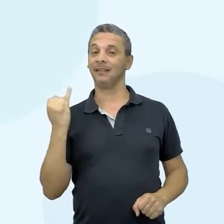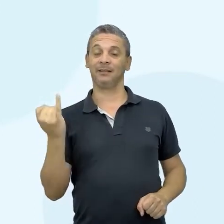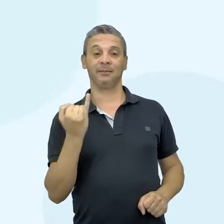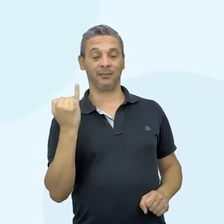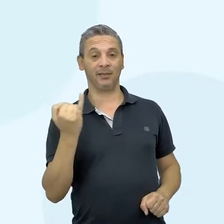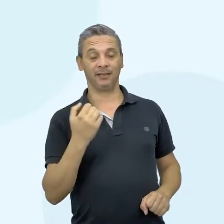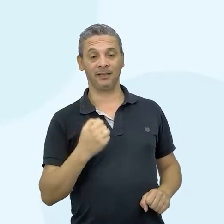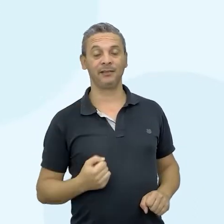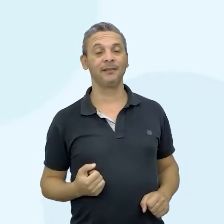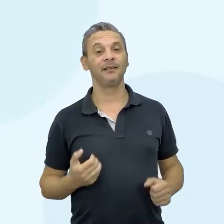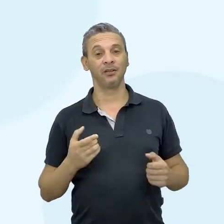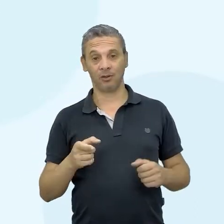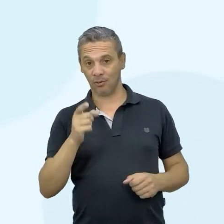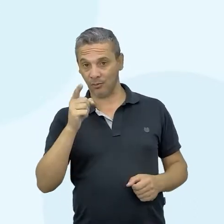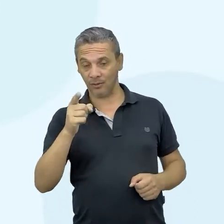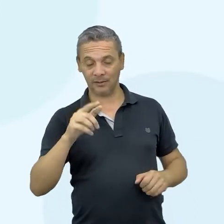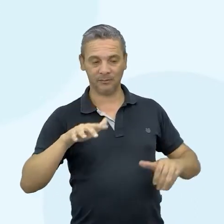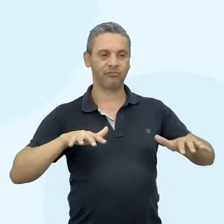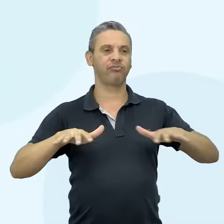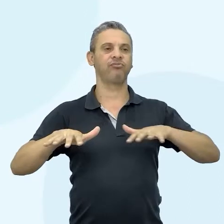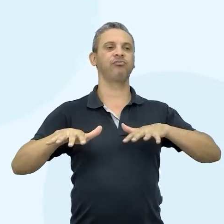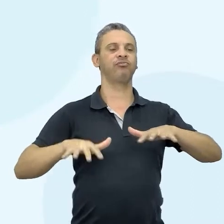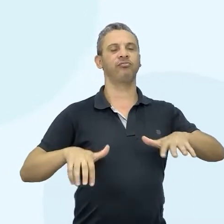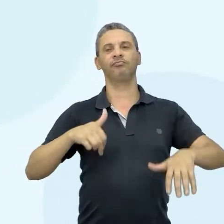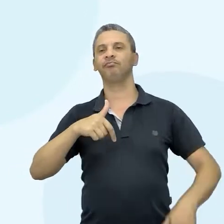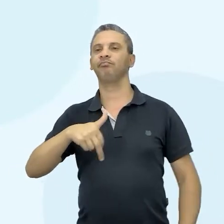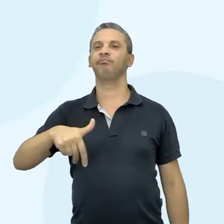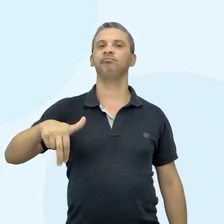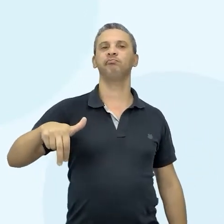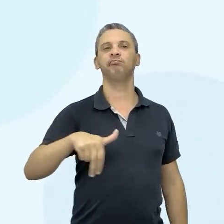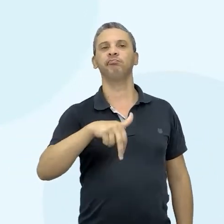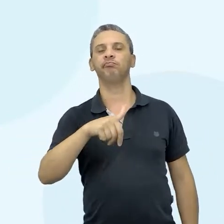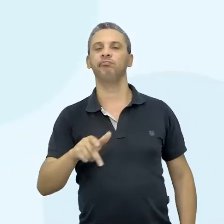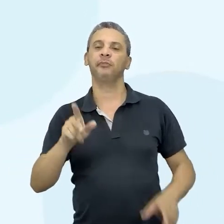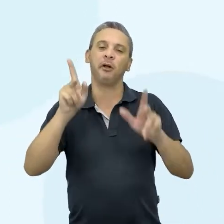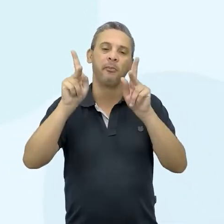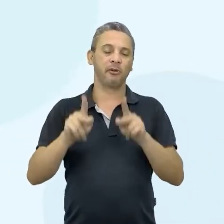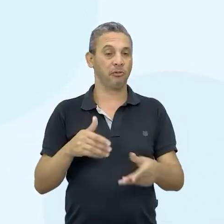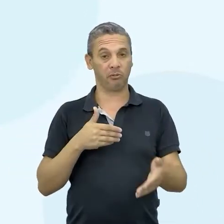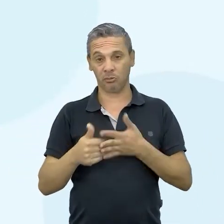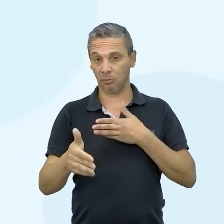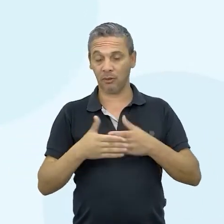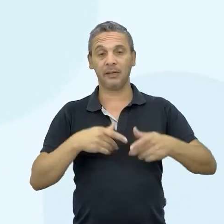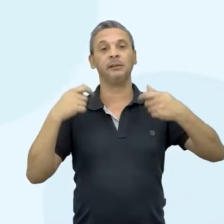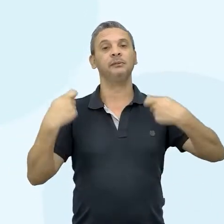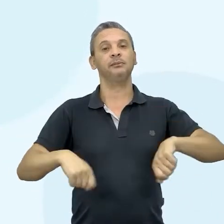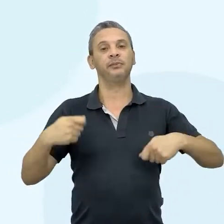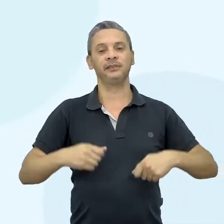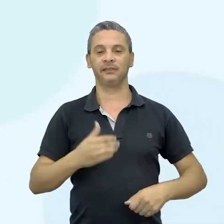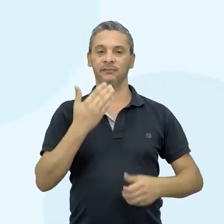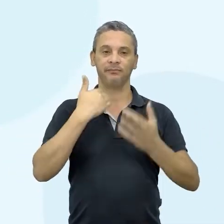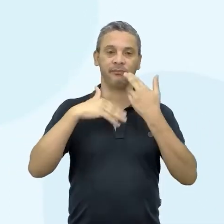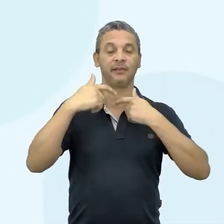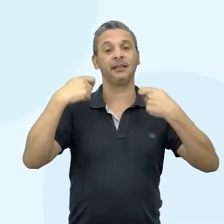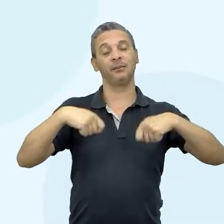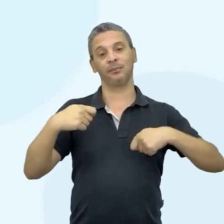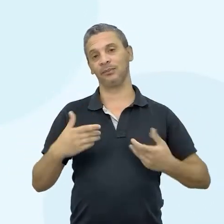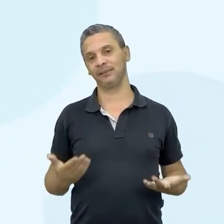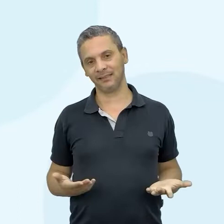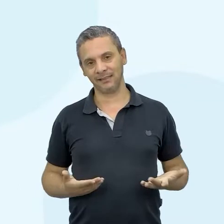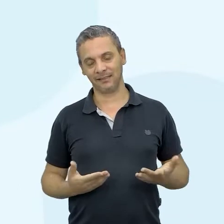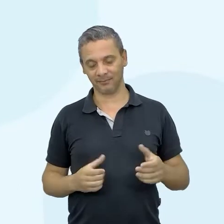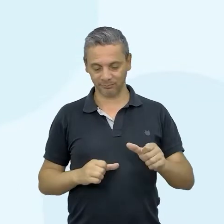energia. Então, para você movimentar, você enquanto pessoa, para se movimentar, precisa se alimentar. Então, por causa